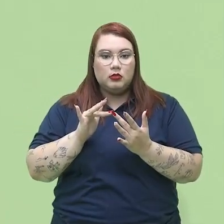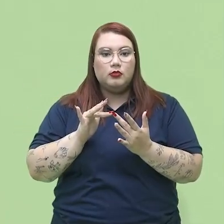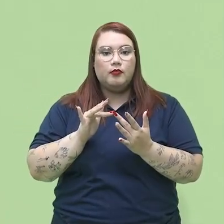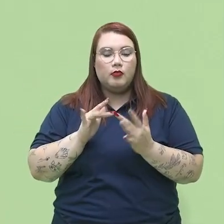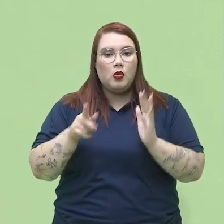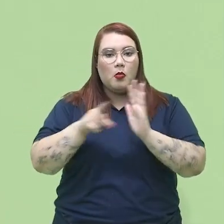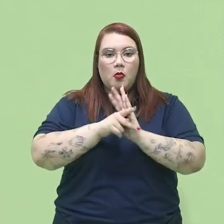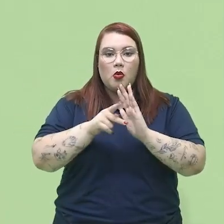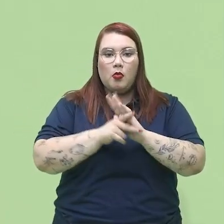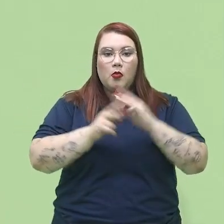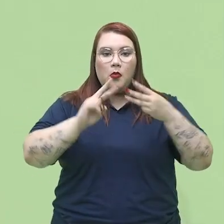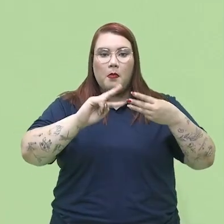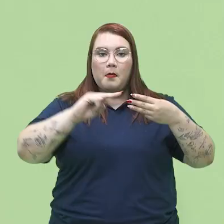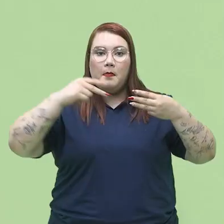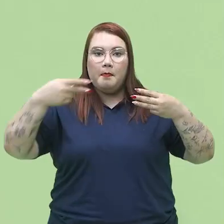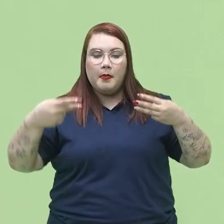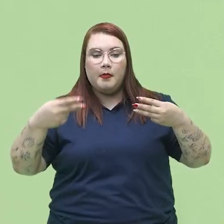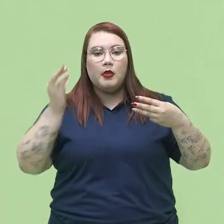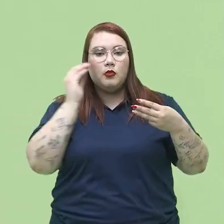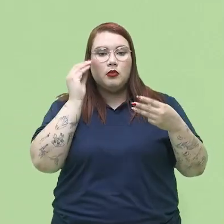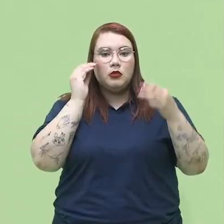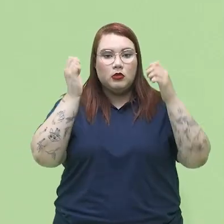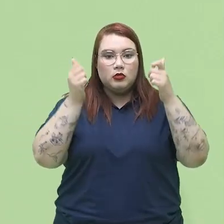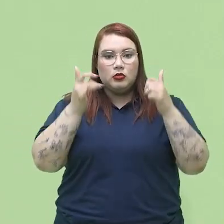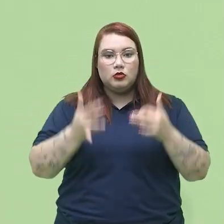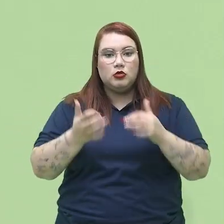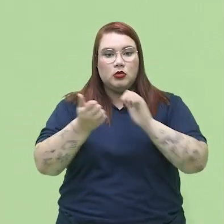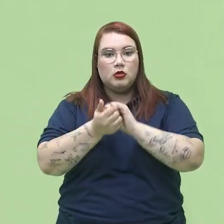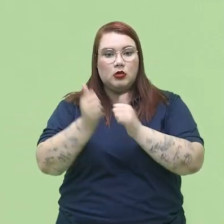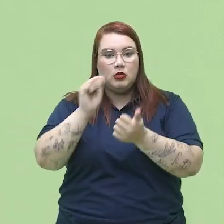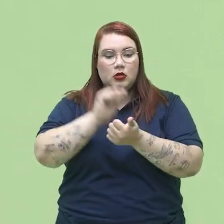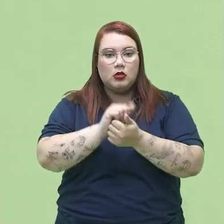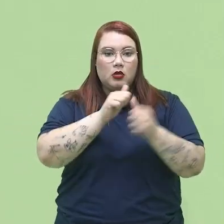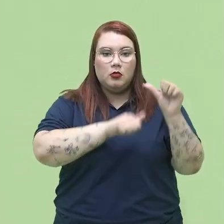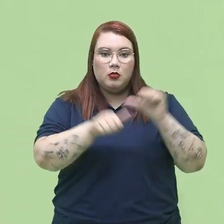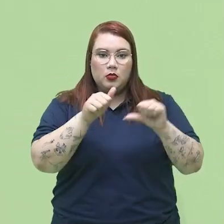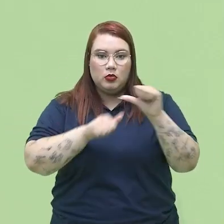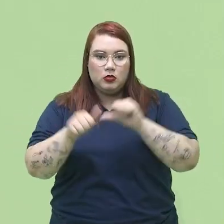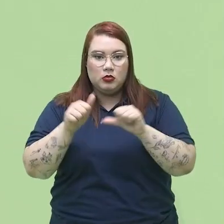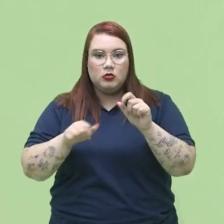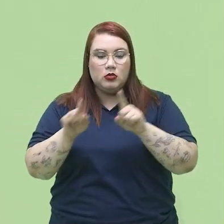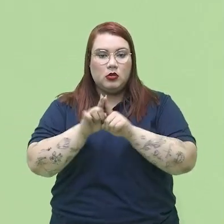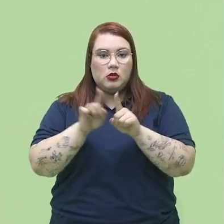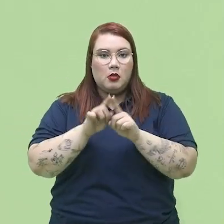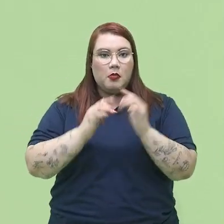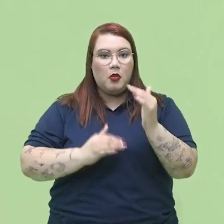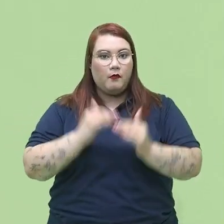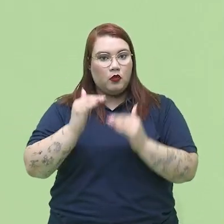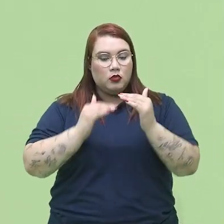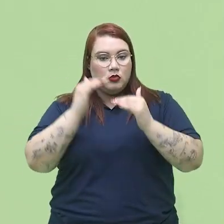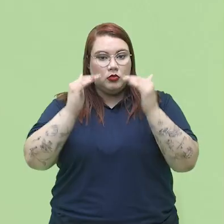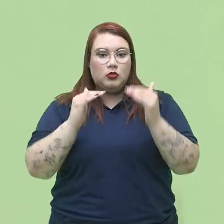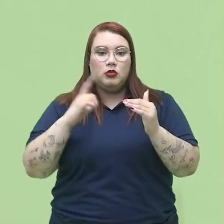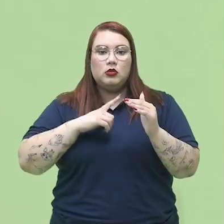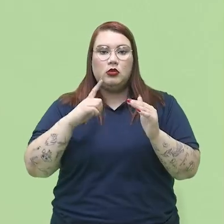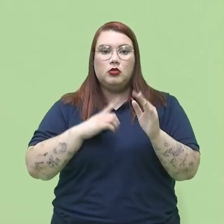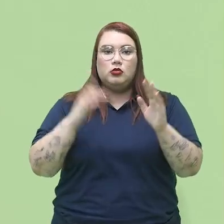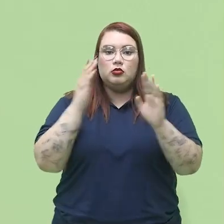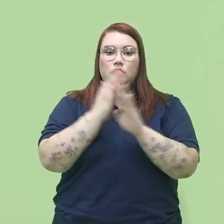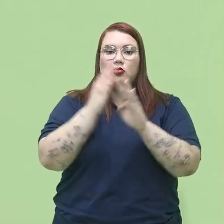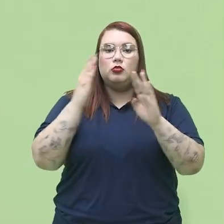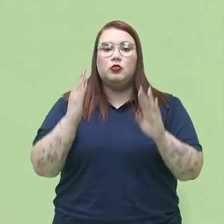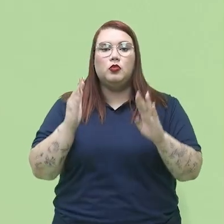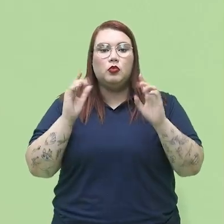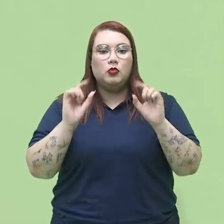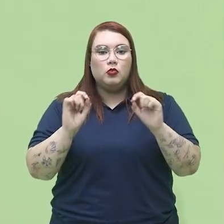mendeliana, que está tentando explicar aí o processo das adaptações, das mutações, das evoluções, houve uma descoberta do que